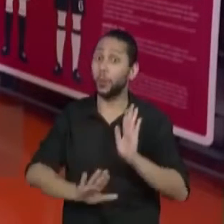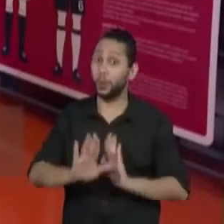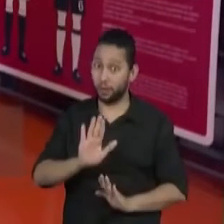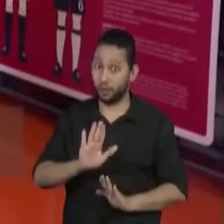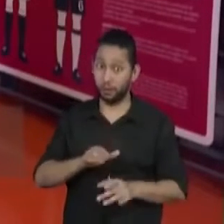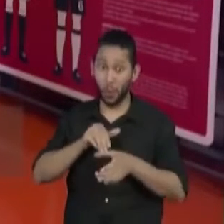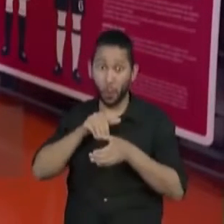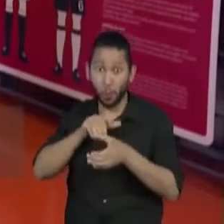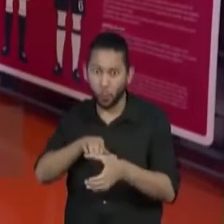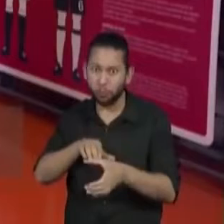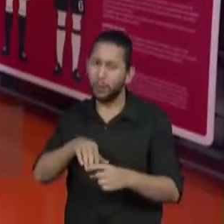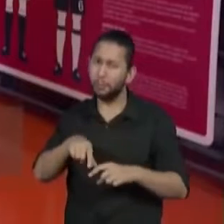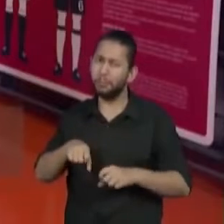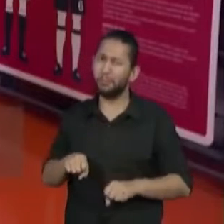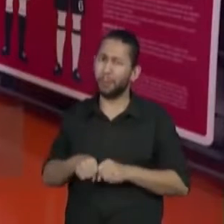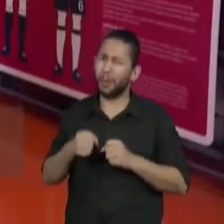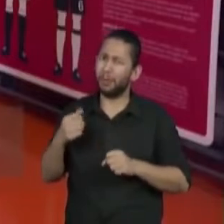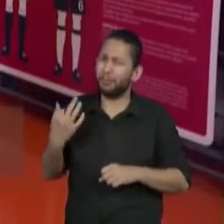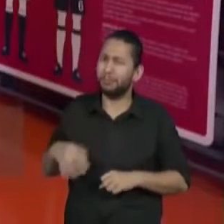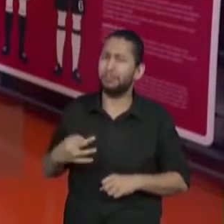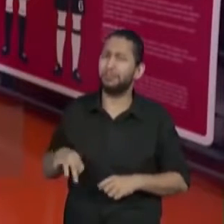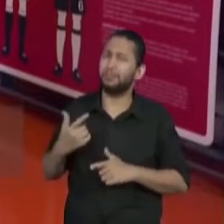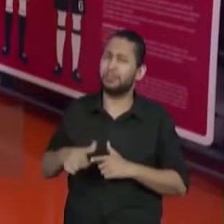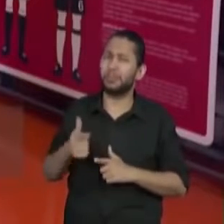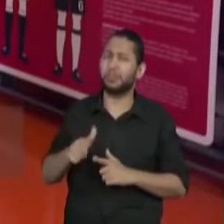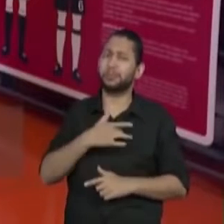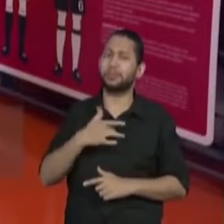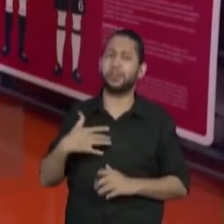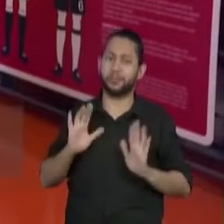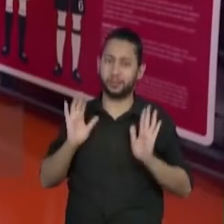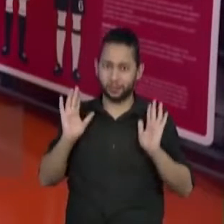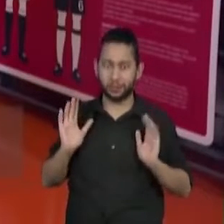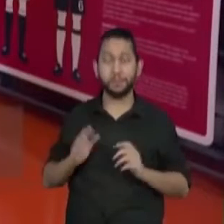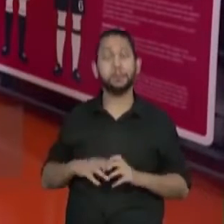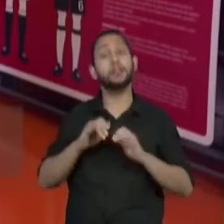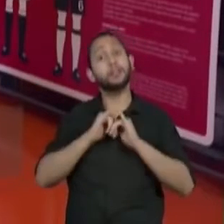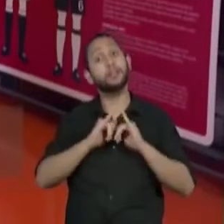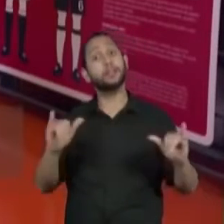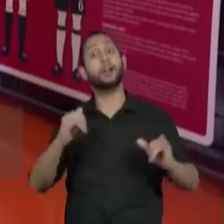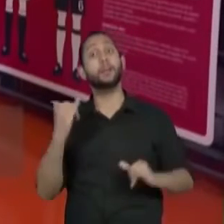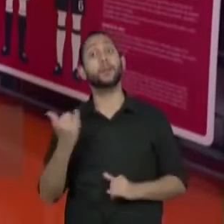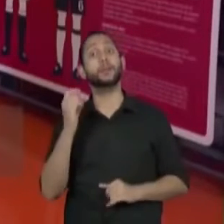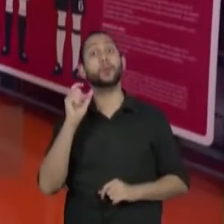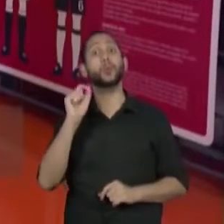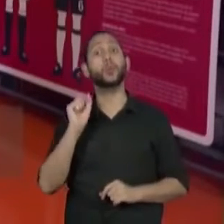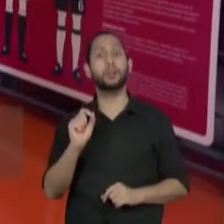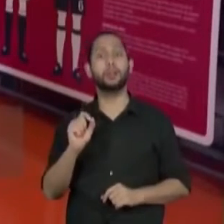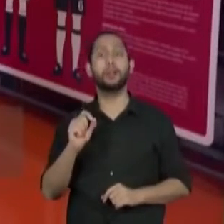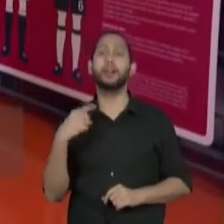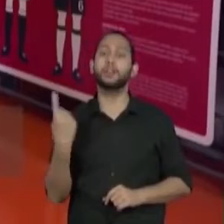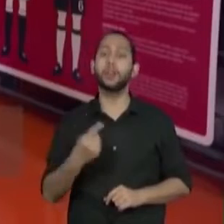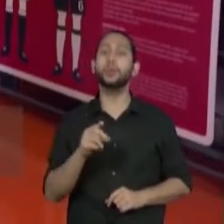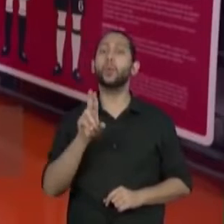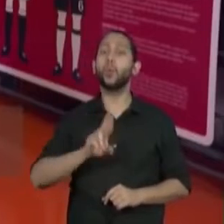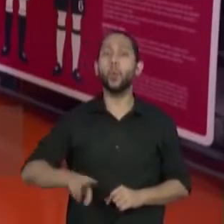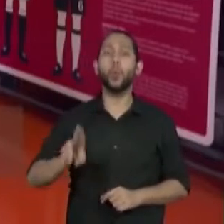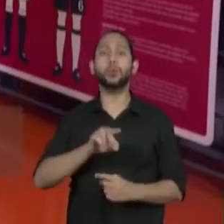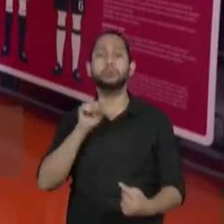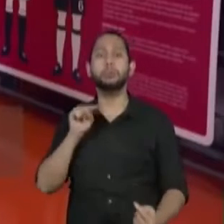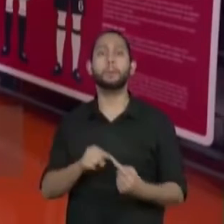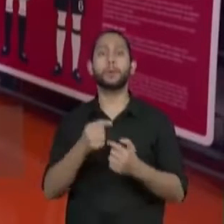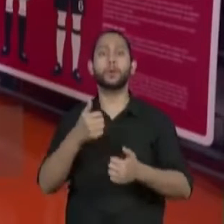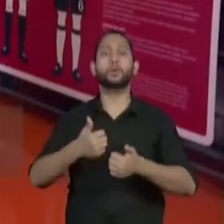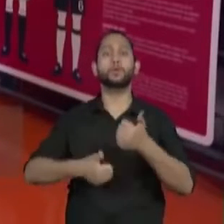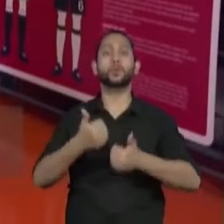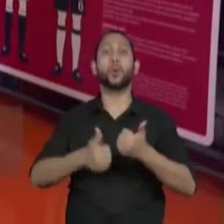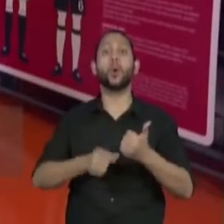objetos não são apropriados para isso. Não, e a gente mesmo. também não pode deixar de falar de um dos instrumentos que nós usamos aí para o